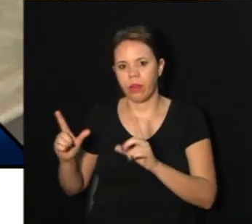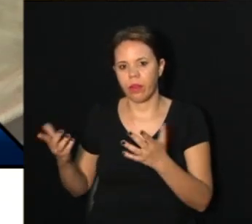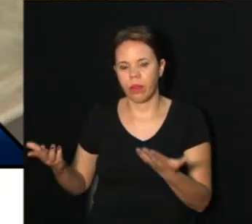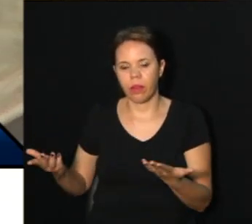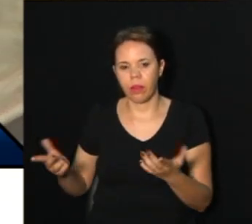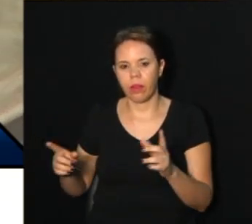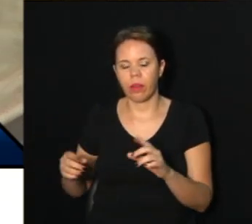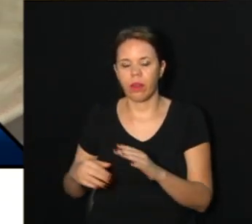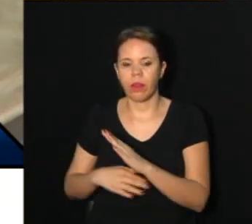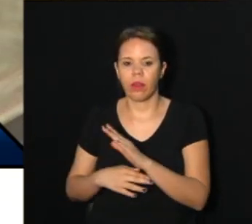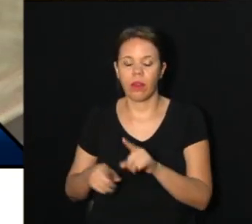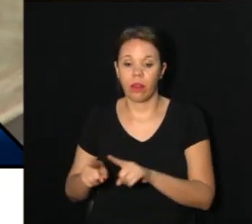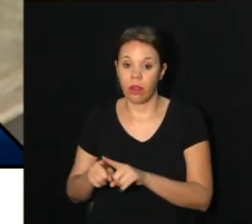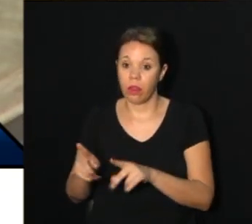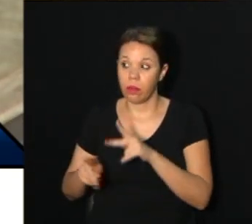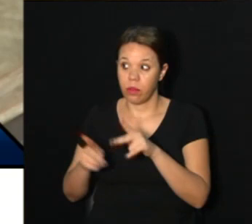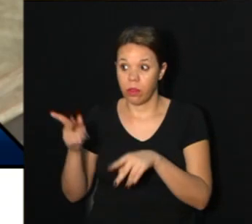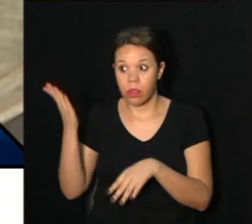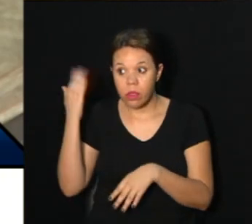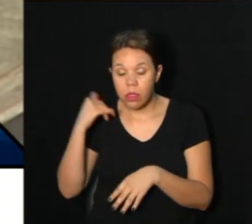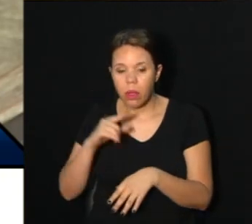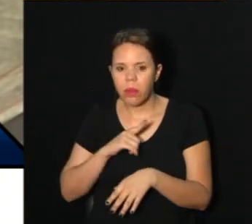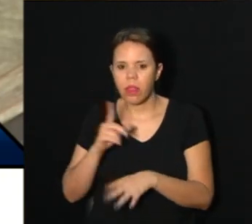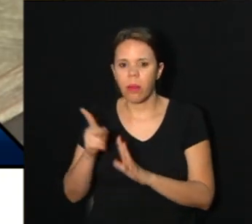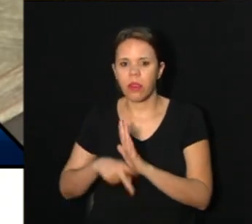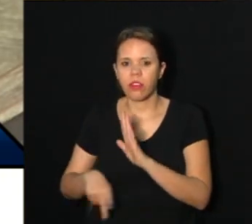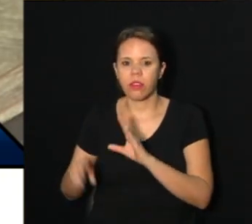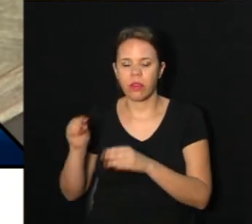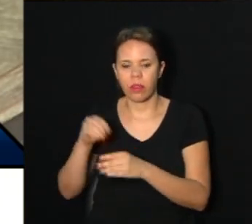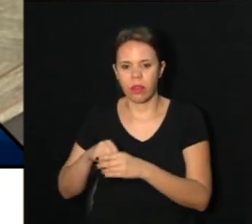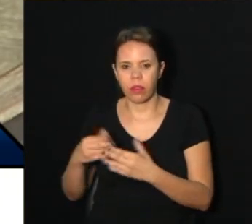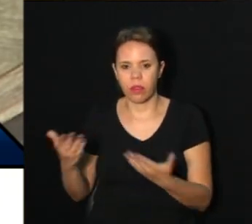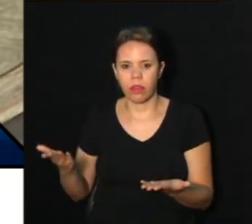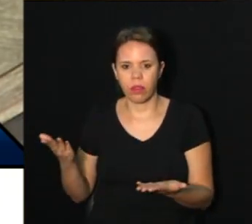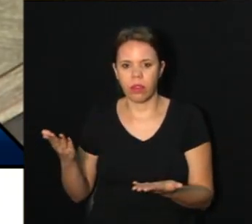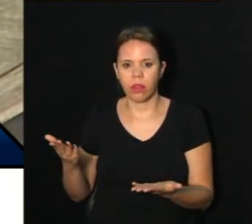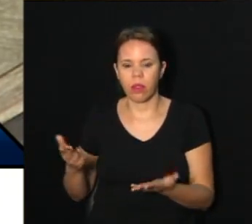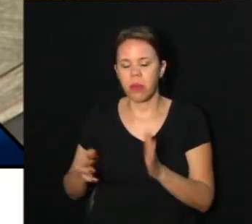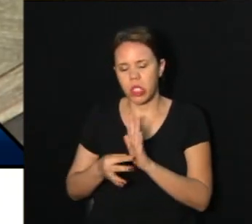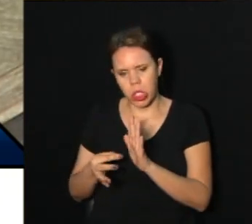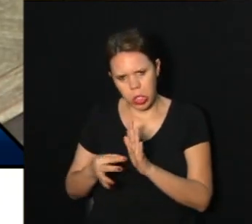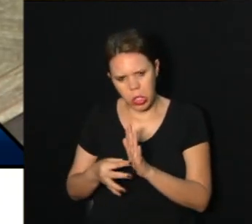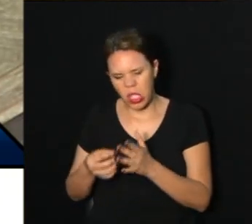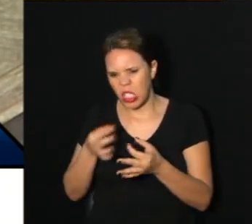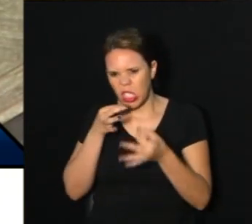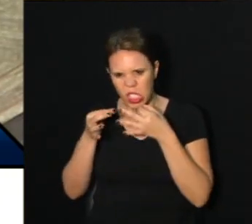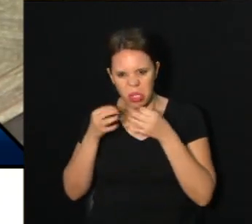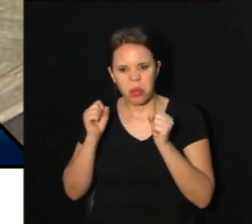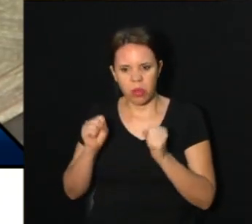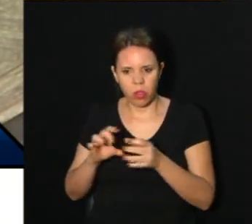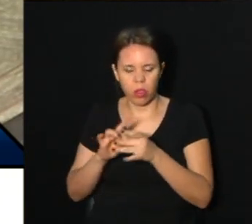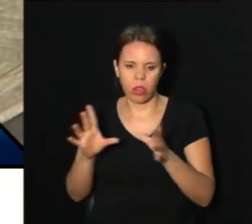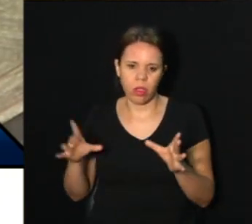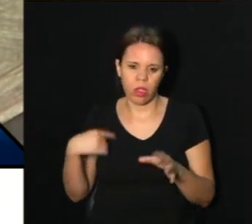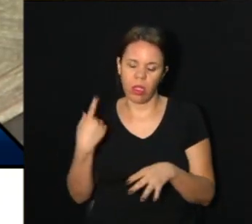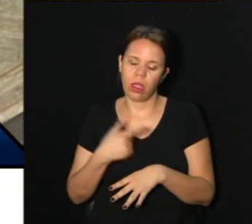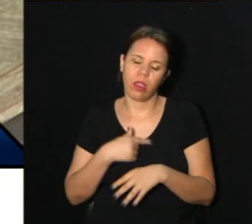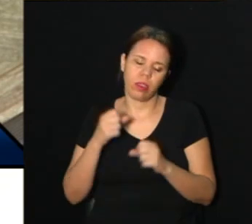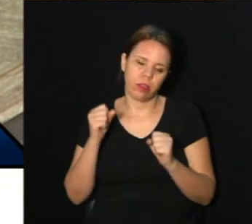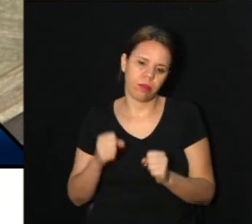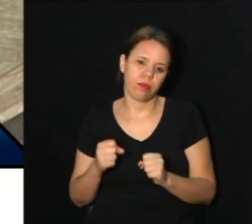ou seja, a população começa a saber que existe esse projeto dentro da casa, podemos dar sugestão, crítica, para que nós